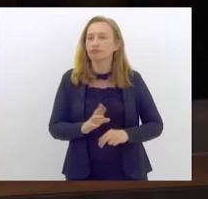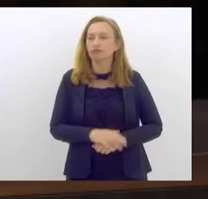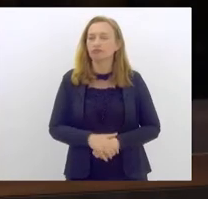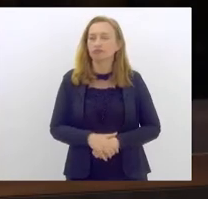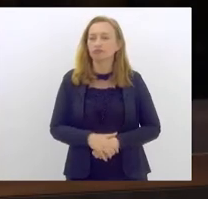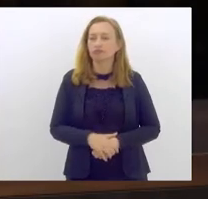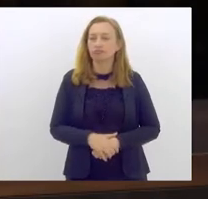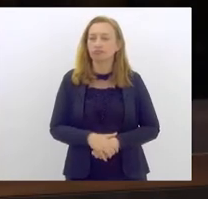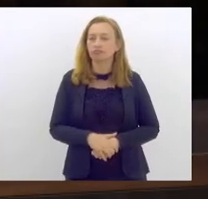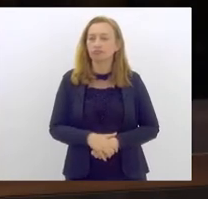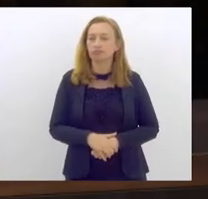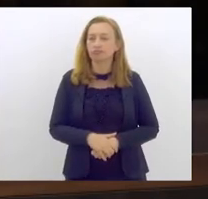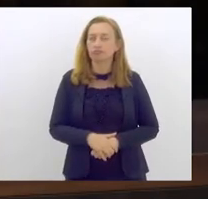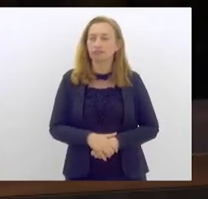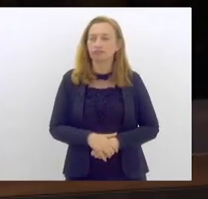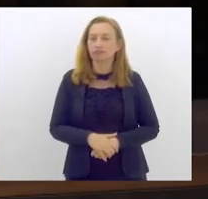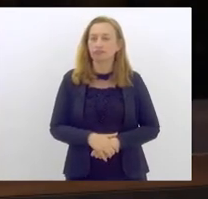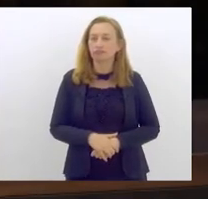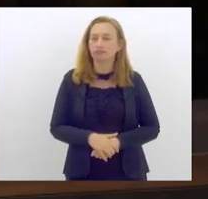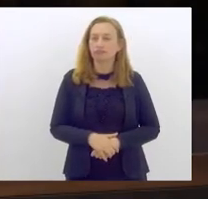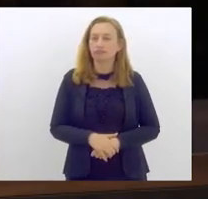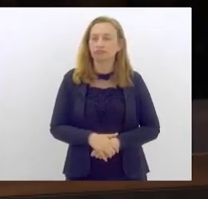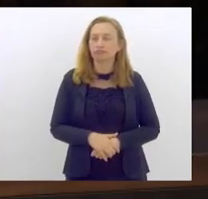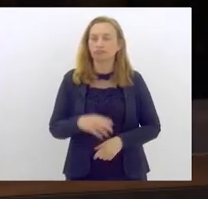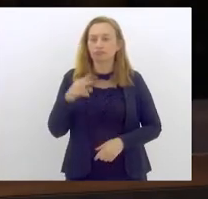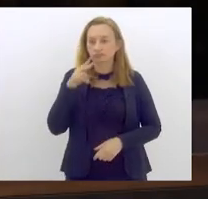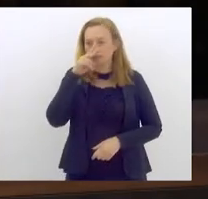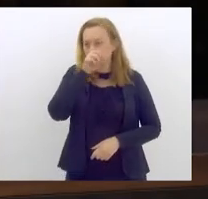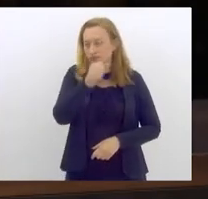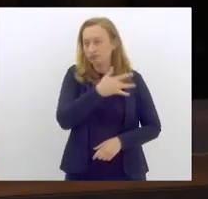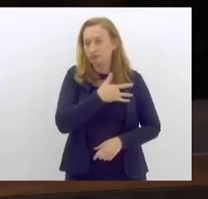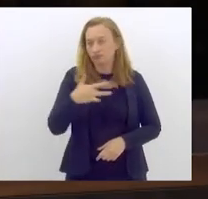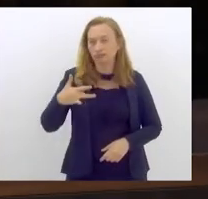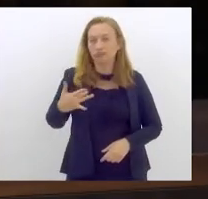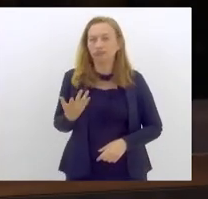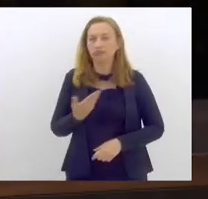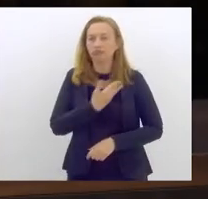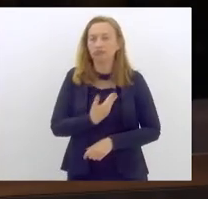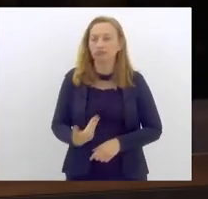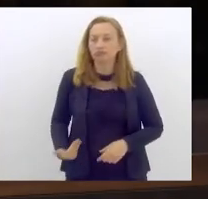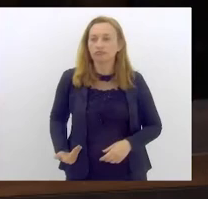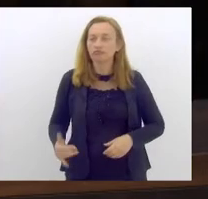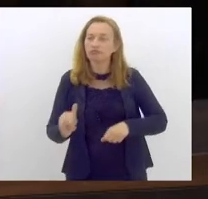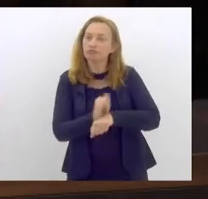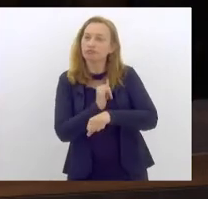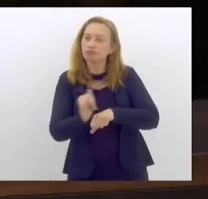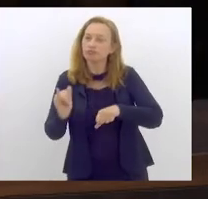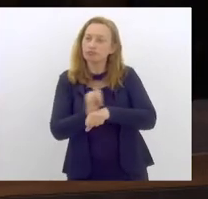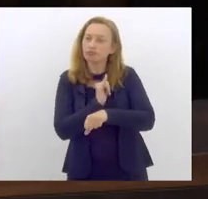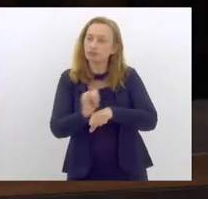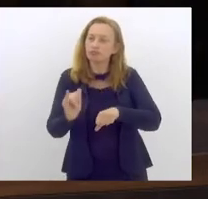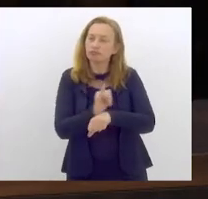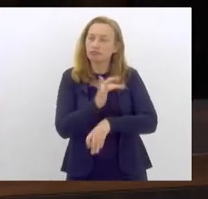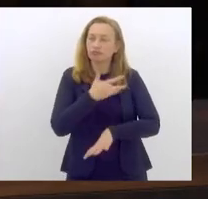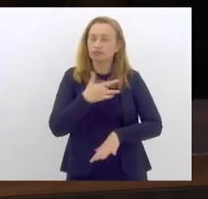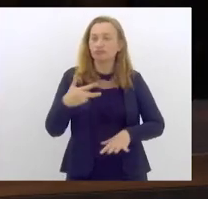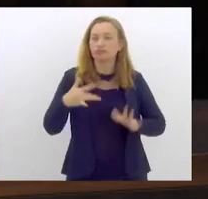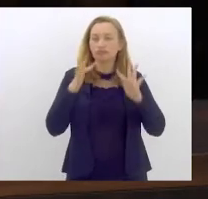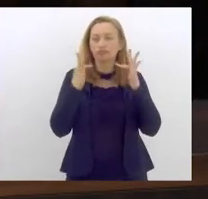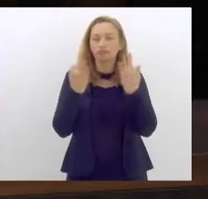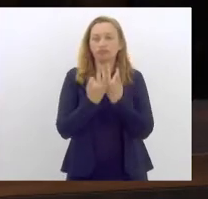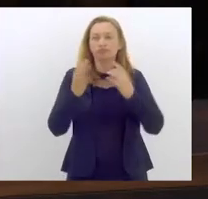a fortalecer a saúde pública como as estratégias de saúde a família